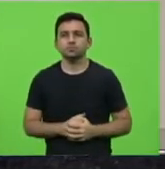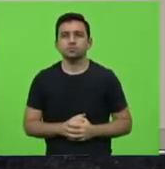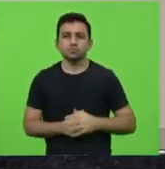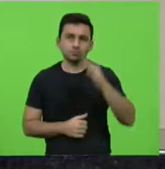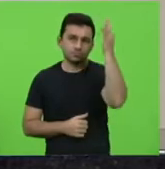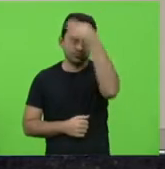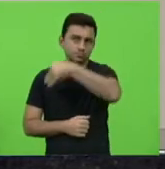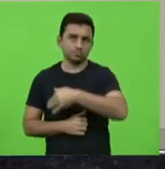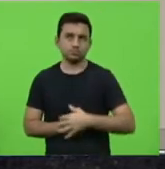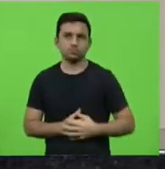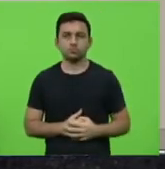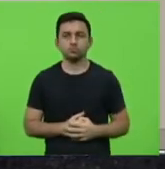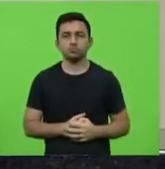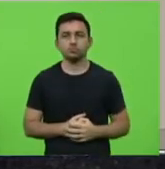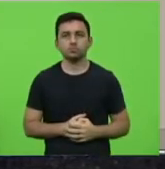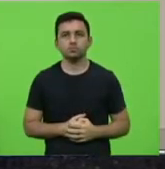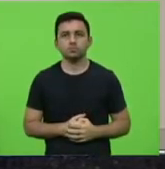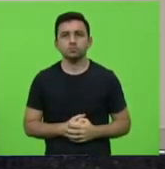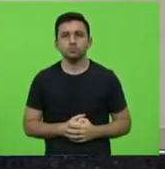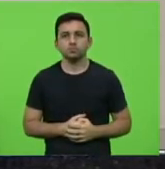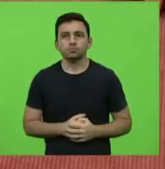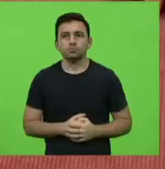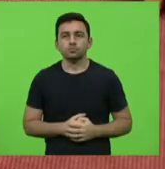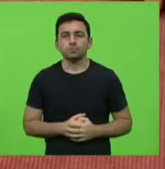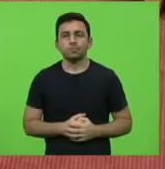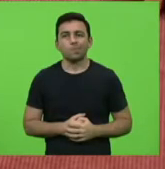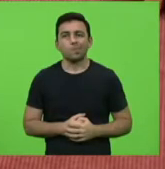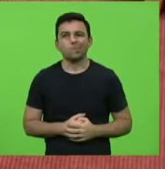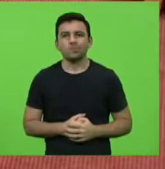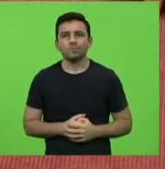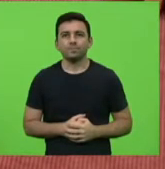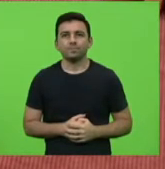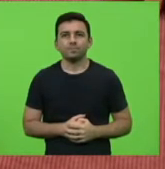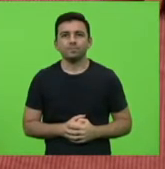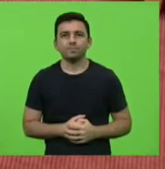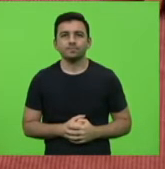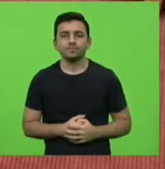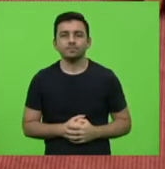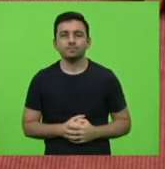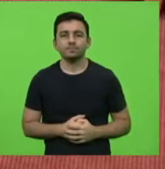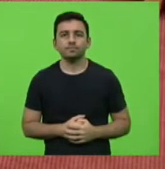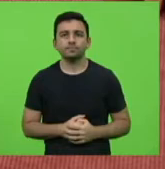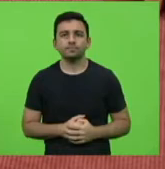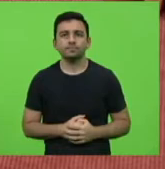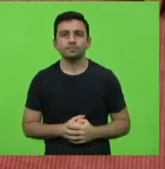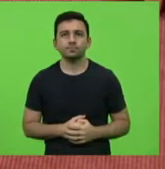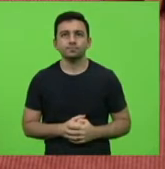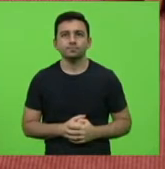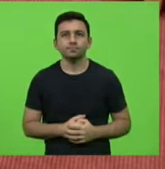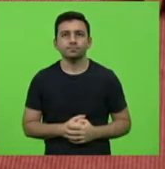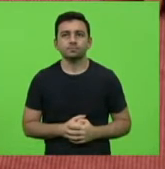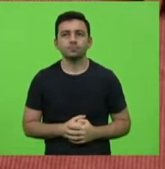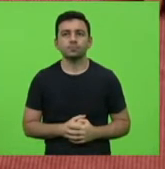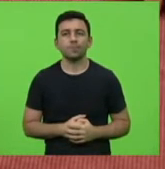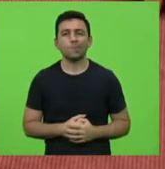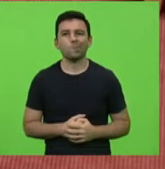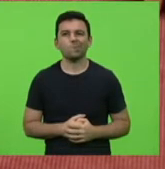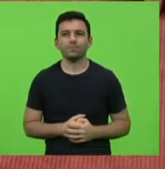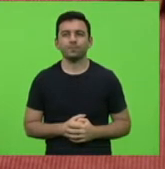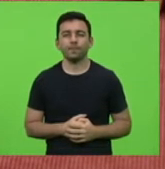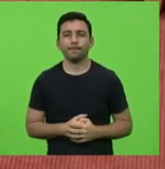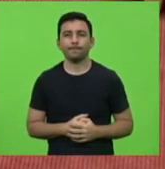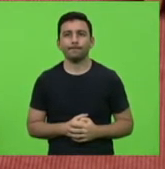Luz. 6 minutos, deputado.